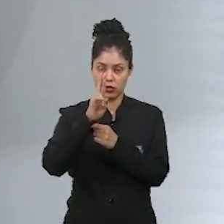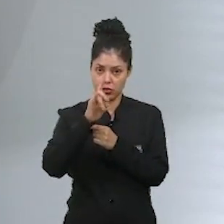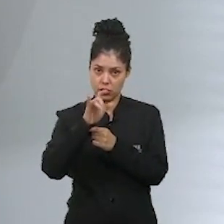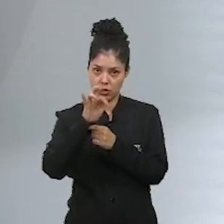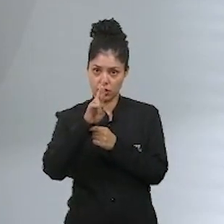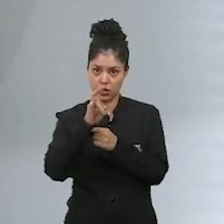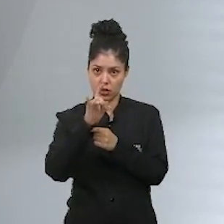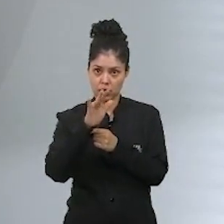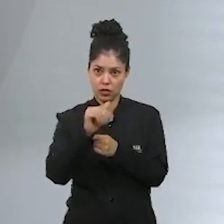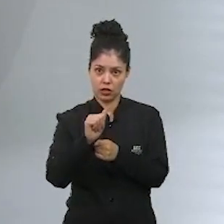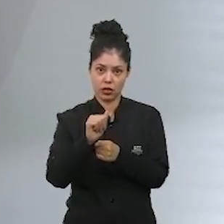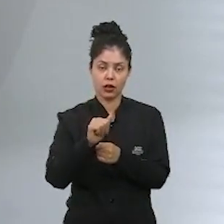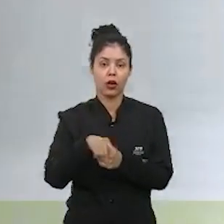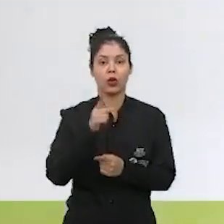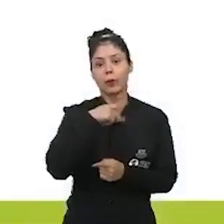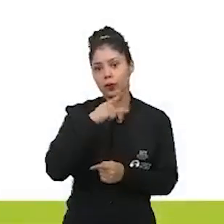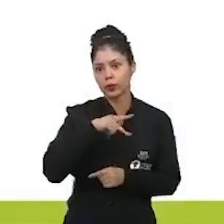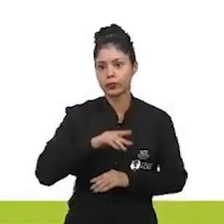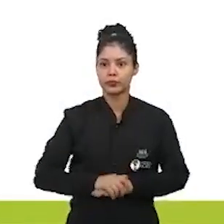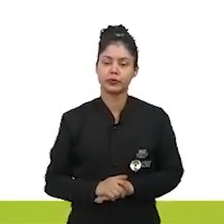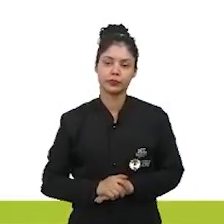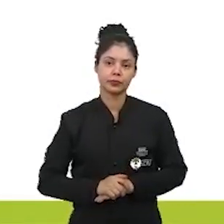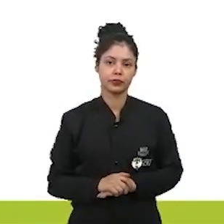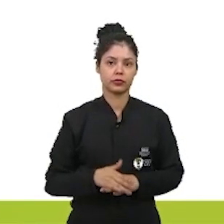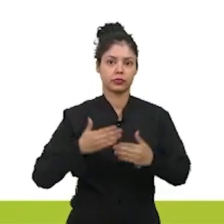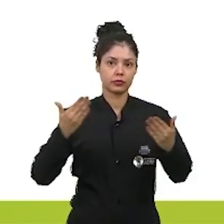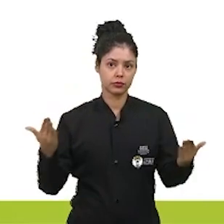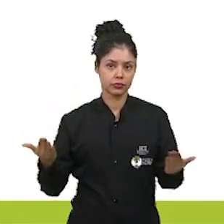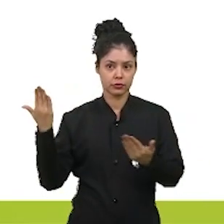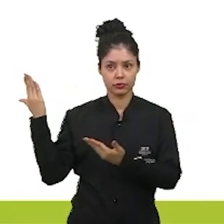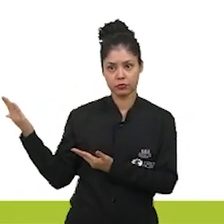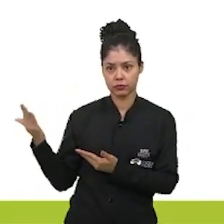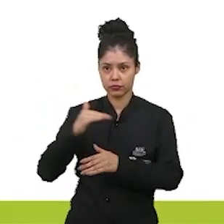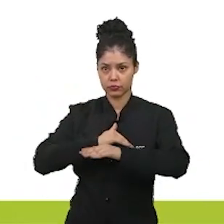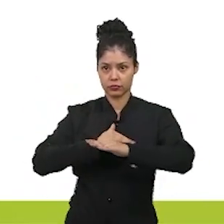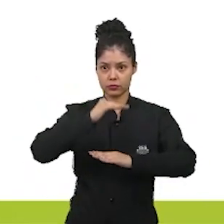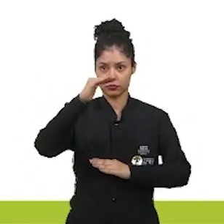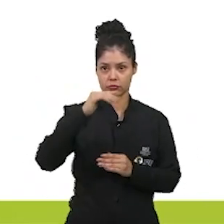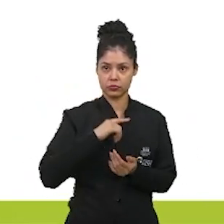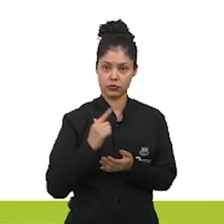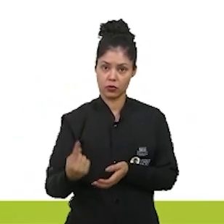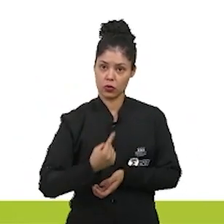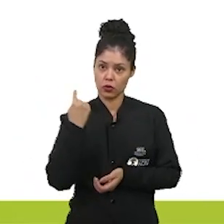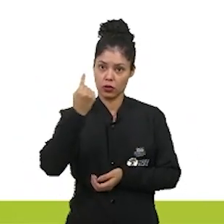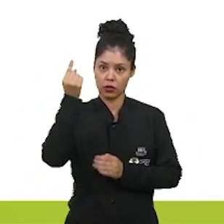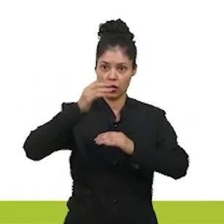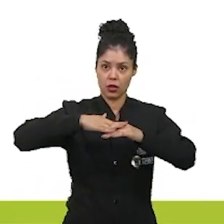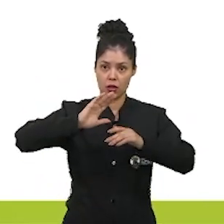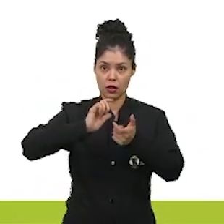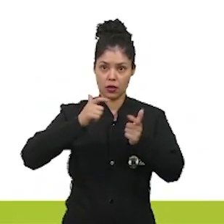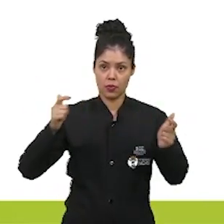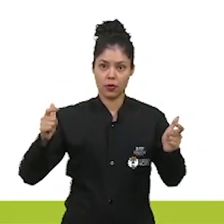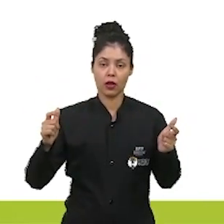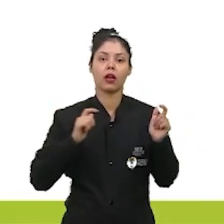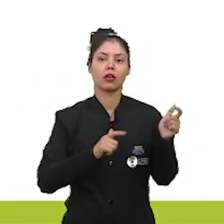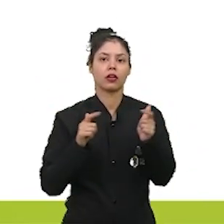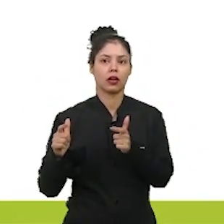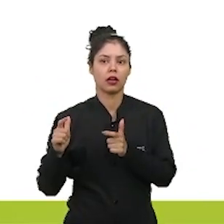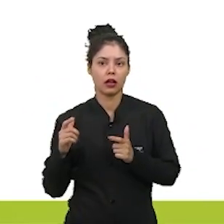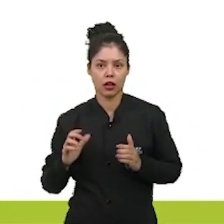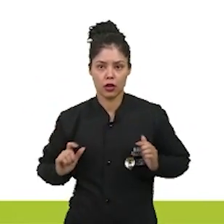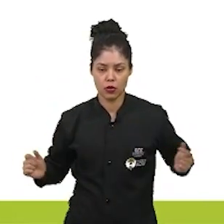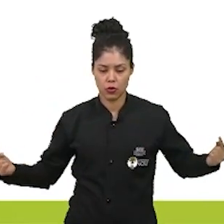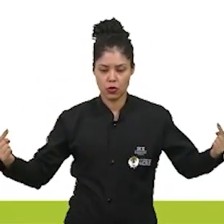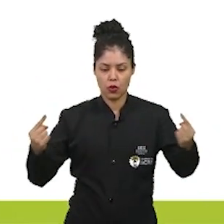dos Andes, no Peru. Tá? Então, a montanha apresenta forma elevada, cuja altitude é maior que as áreas que a cercam.